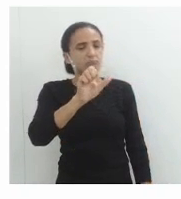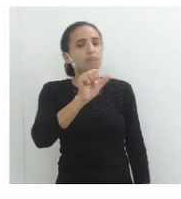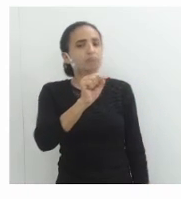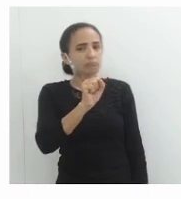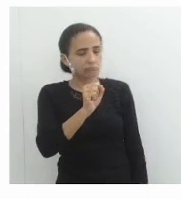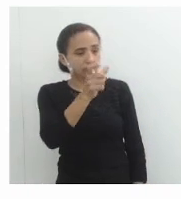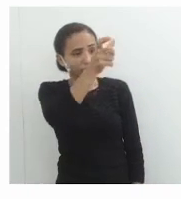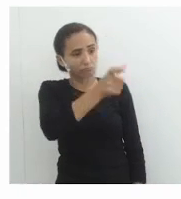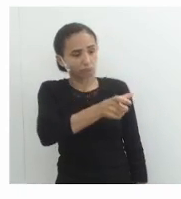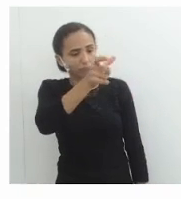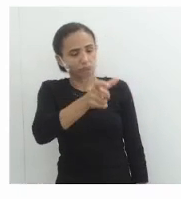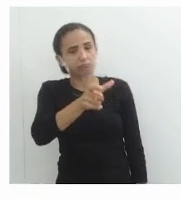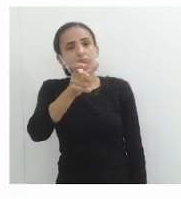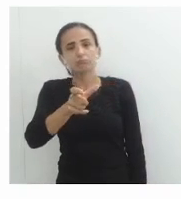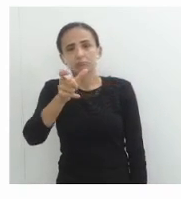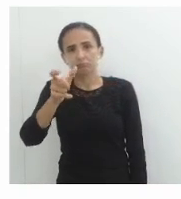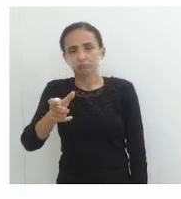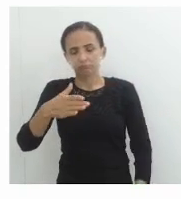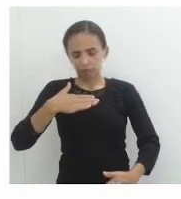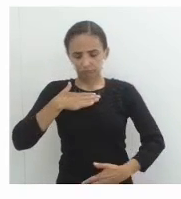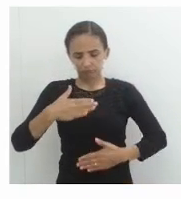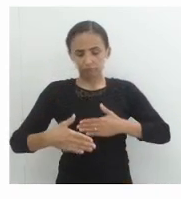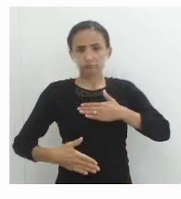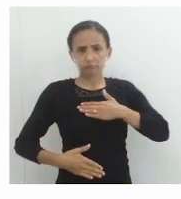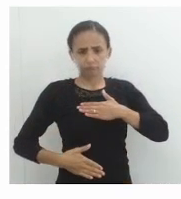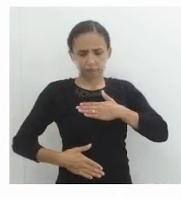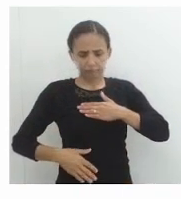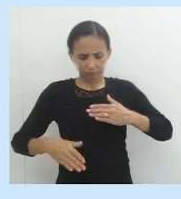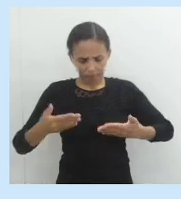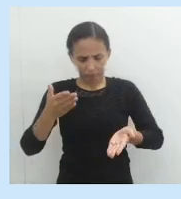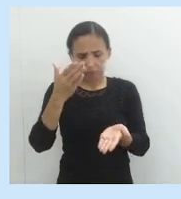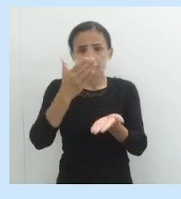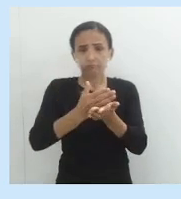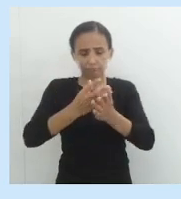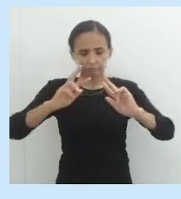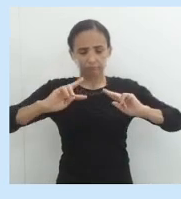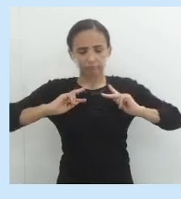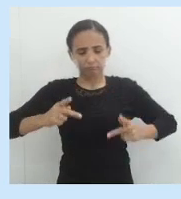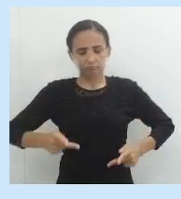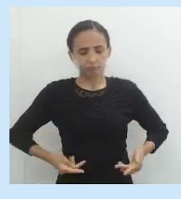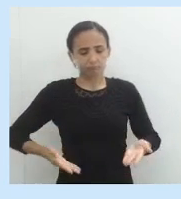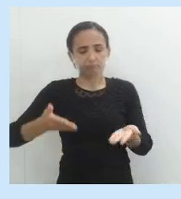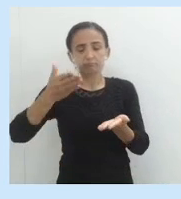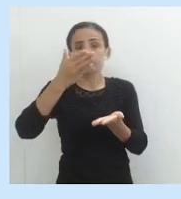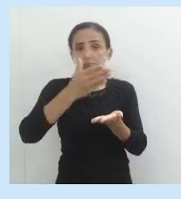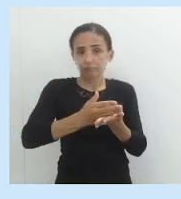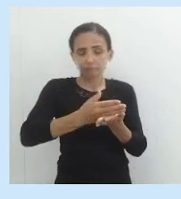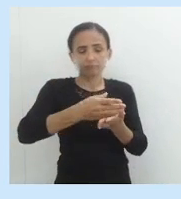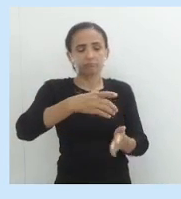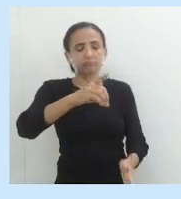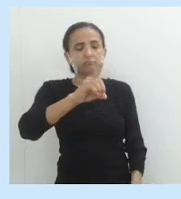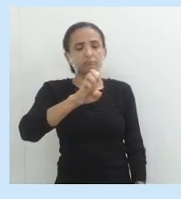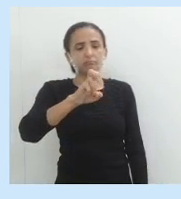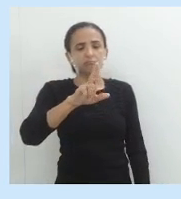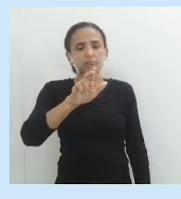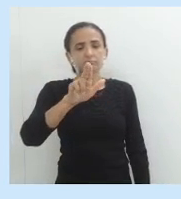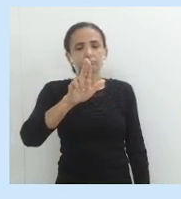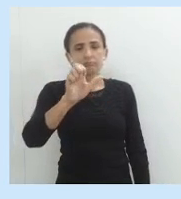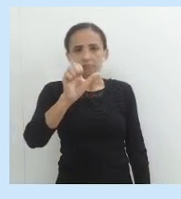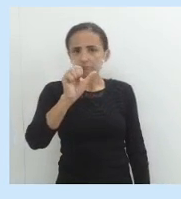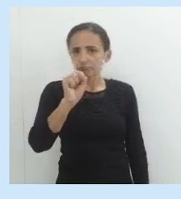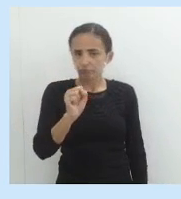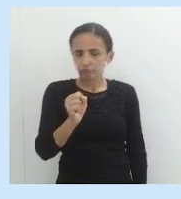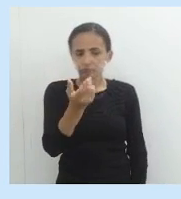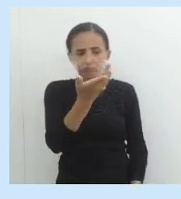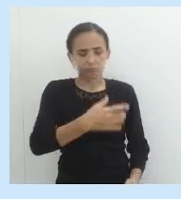são metade humanos e metade deuses. Né, que eles acreditavam também, eles eram politeístas, que a mitologia grega é até mais conhecida,